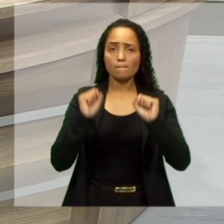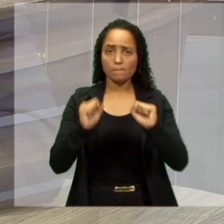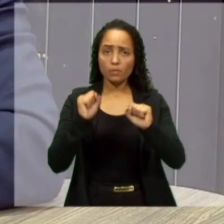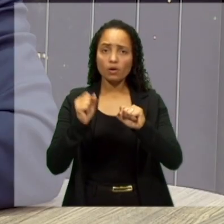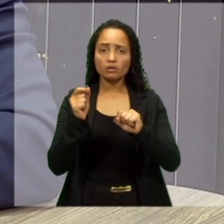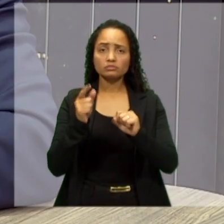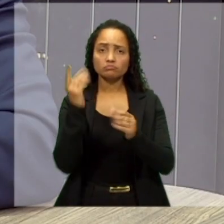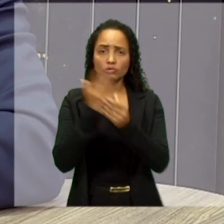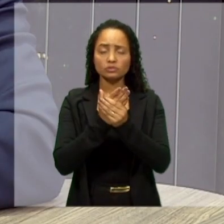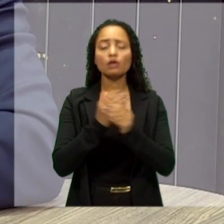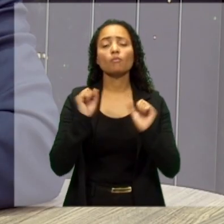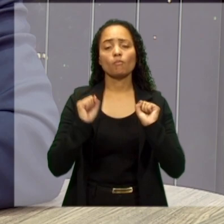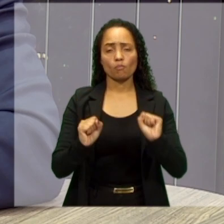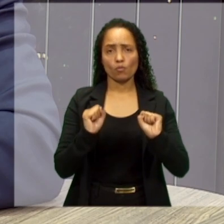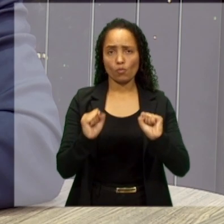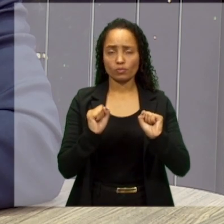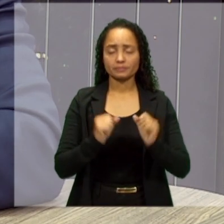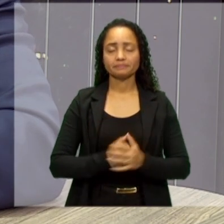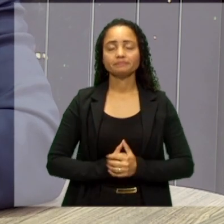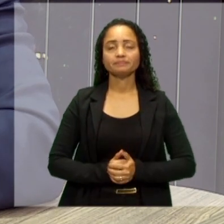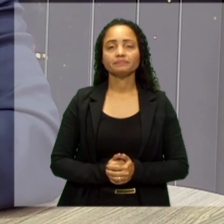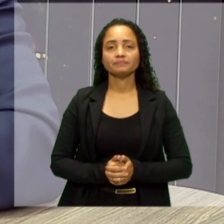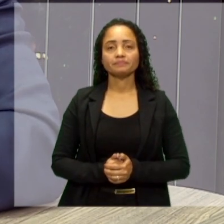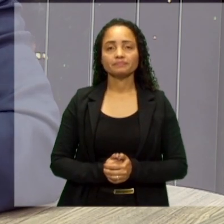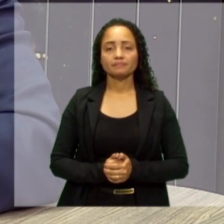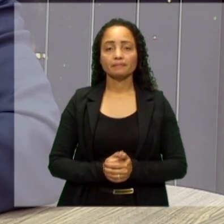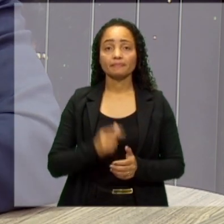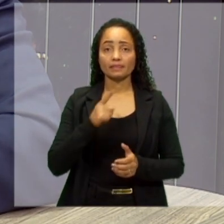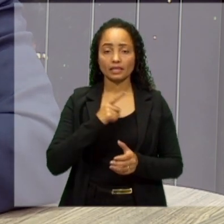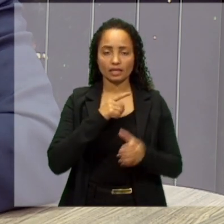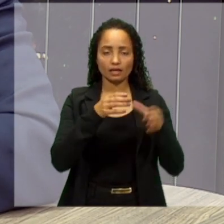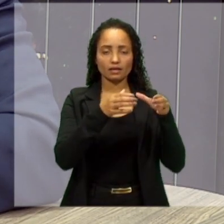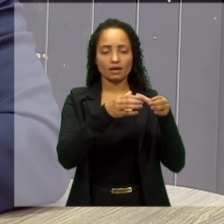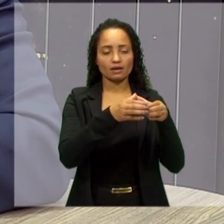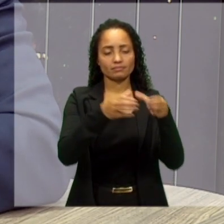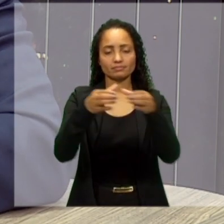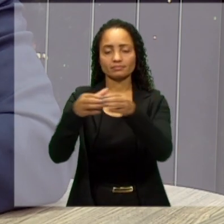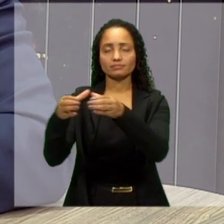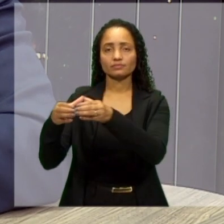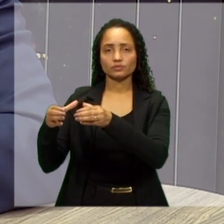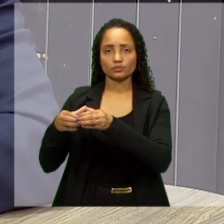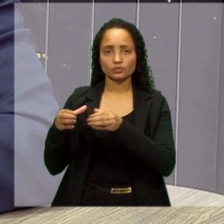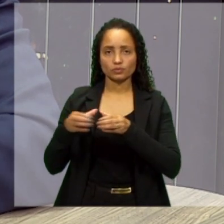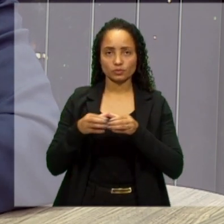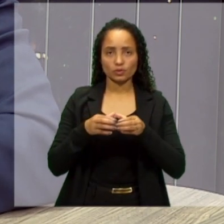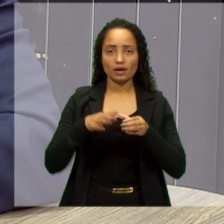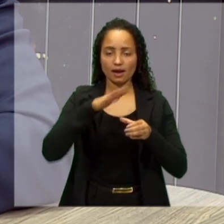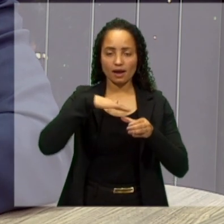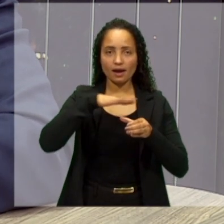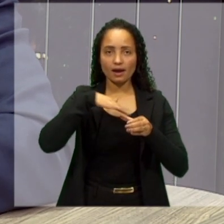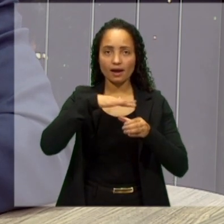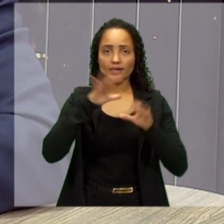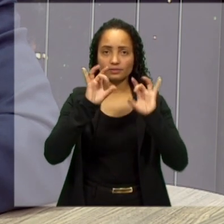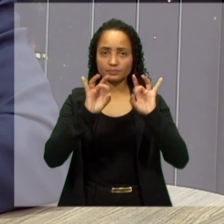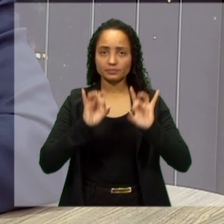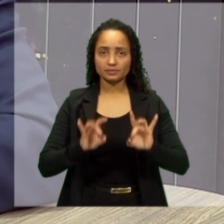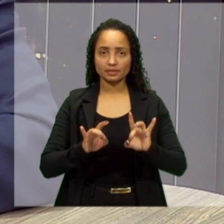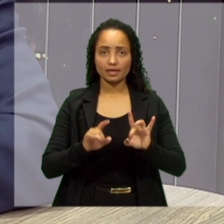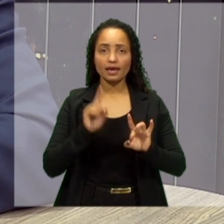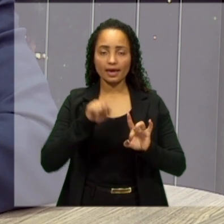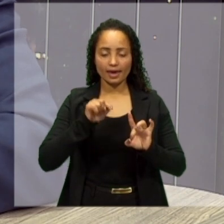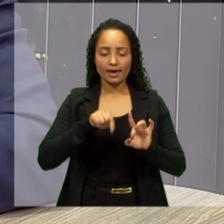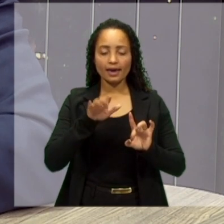A Defensoria Pública possui alguns núcleos especializados. Um desses núcleos especializados é o Núcleo da Cidadania e